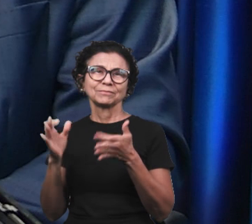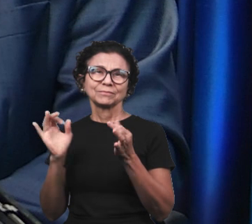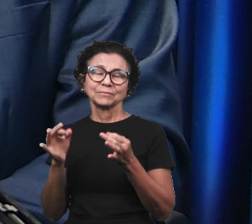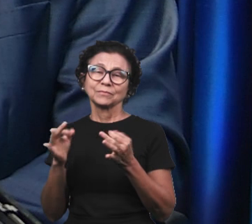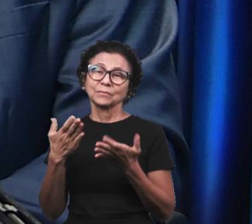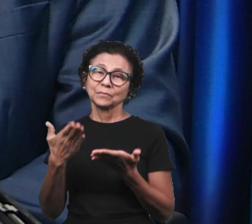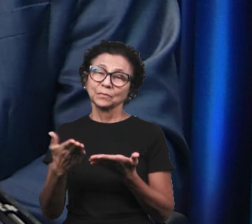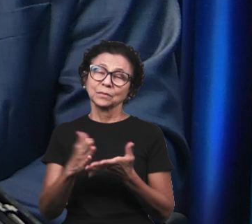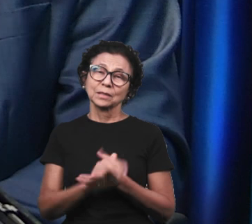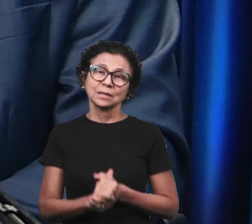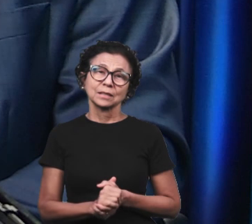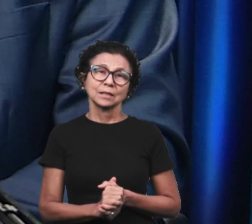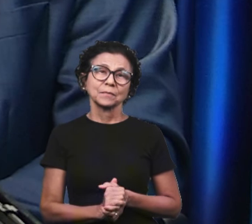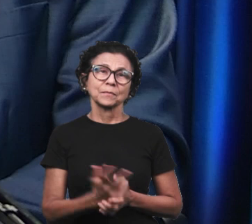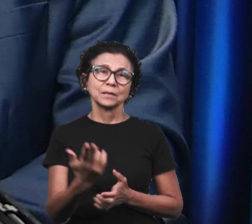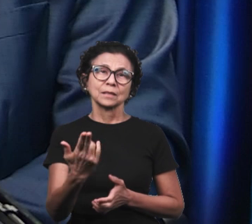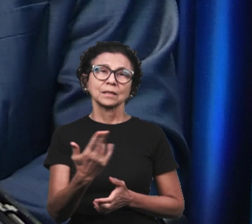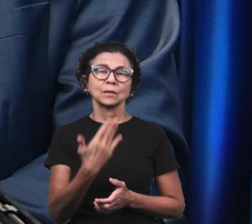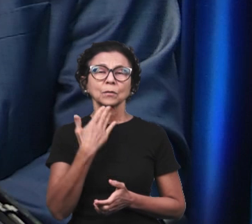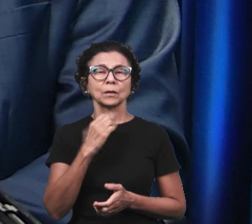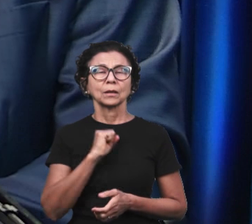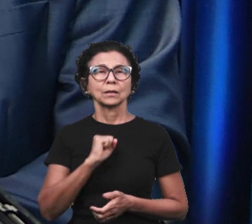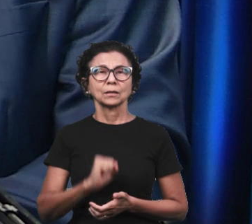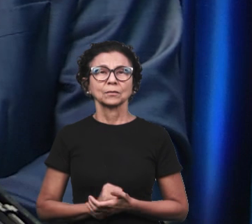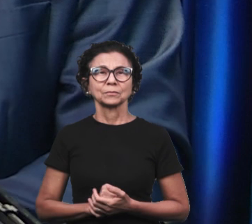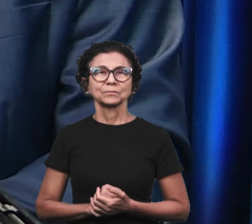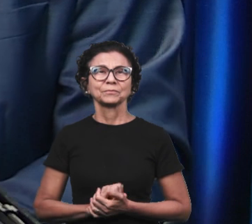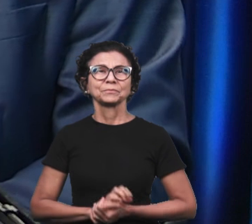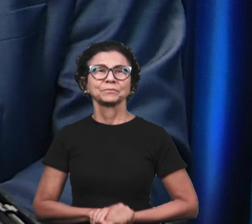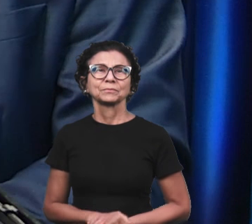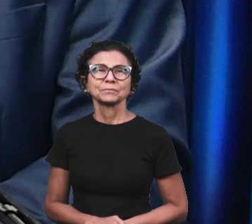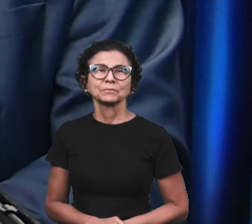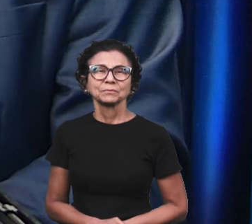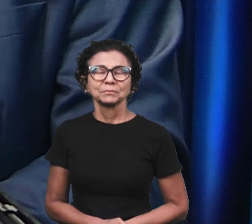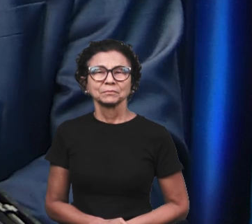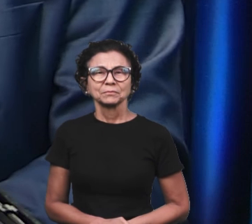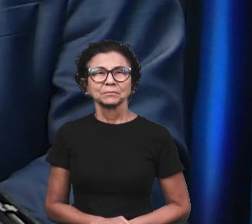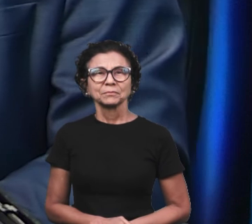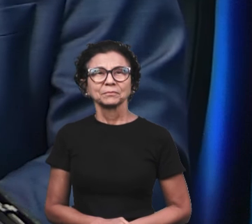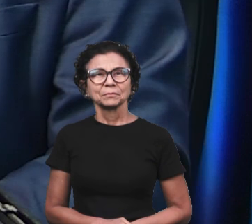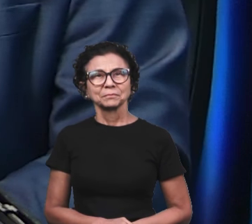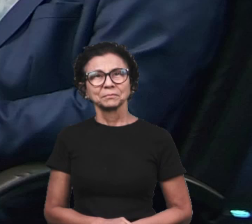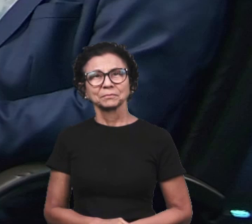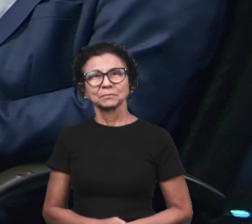Arão ouviu, Deus quer falar com você também. Despedimos